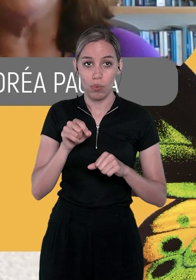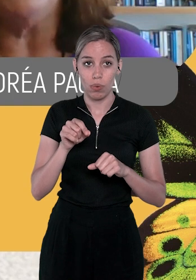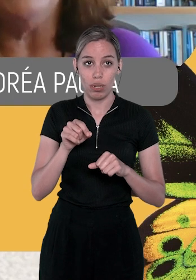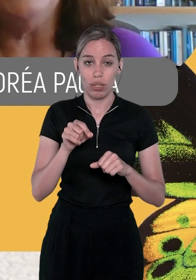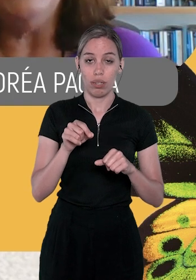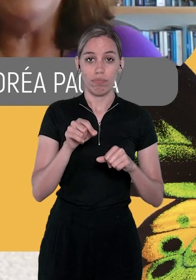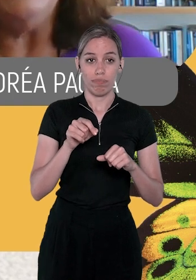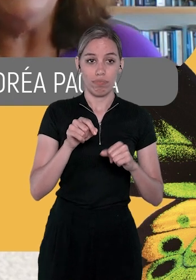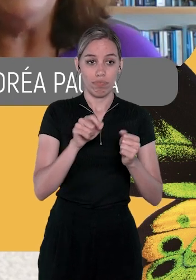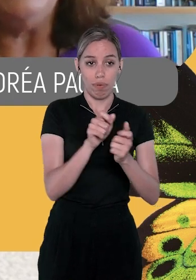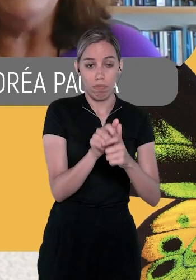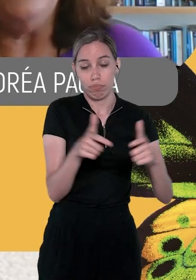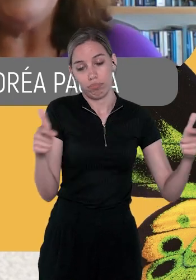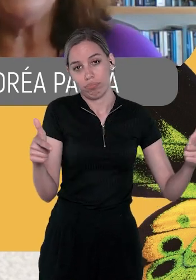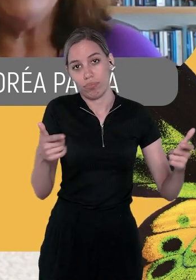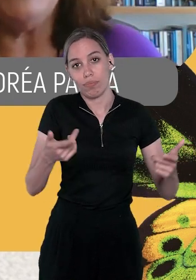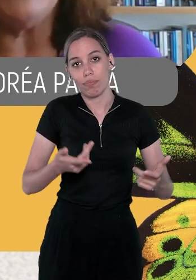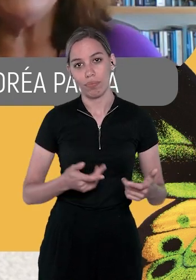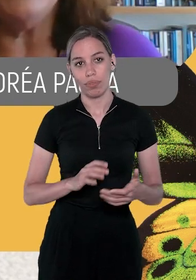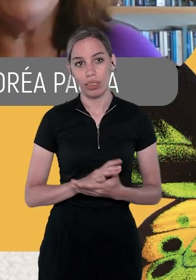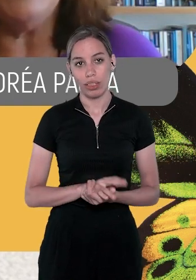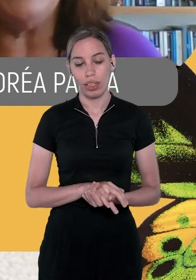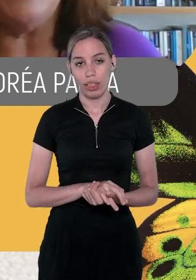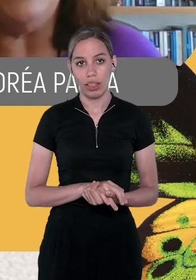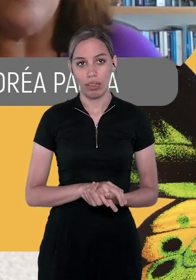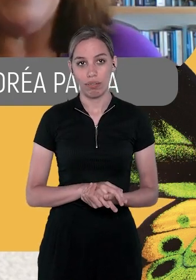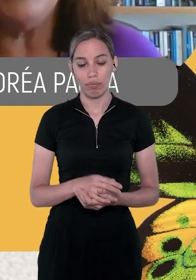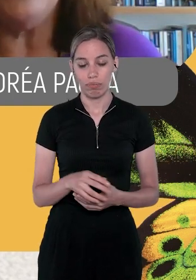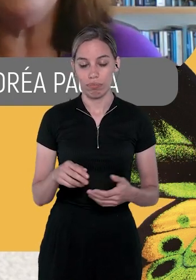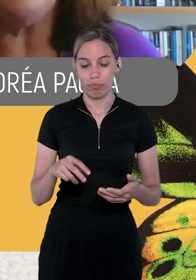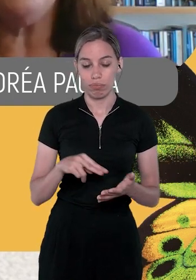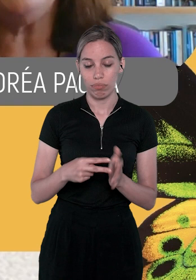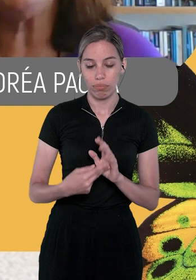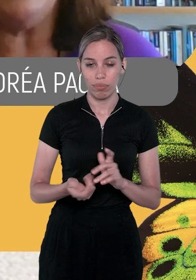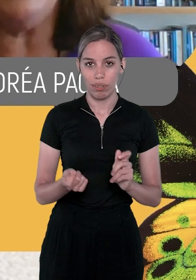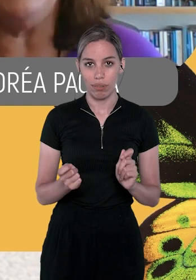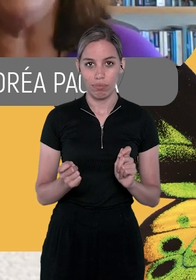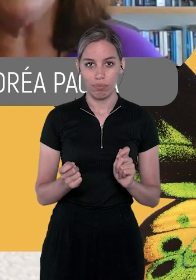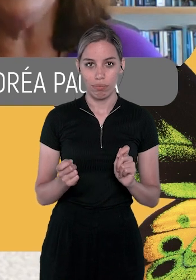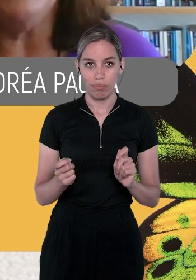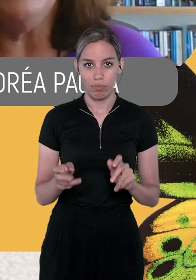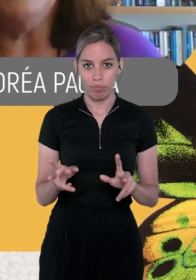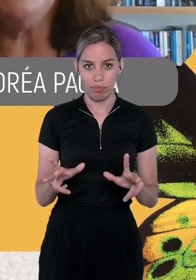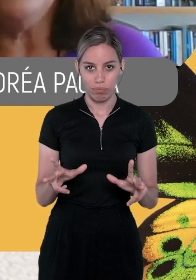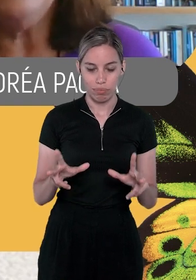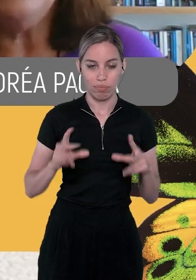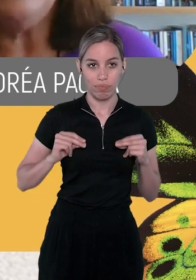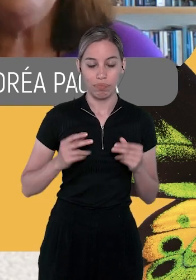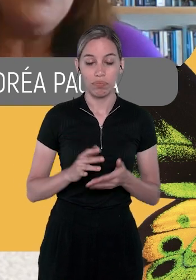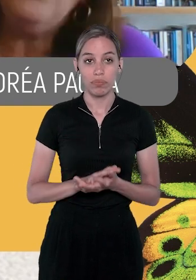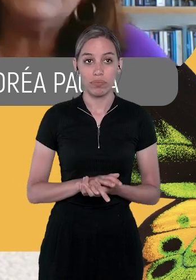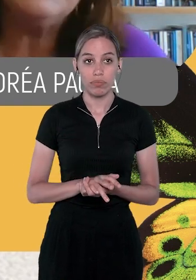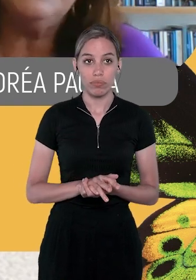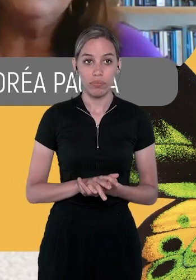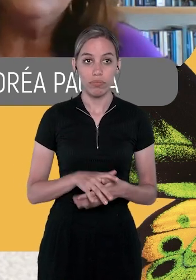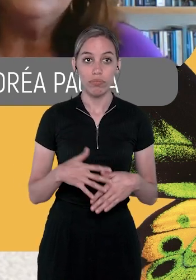pertencimento? Eu acho que a linguagem do afeto resgata isso. Então, é